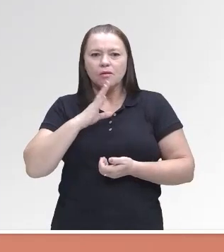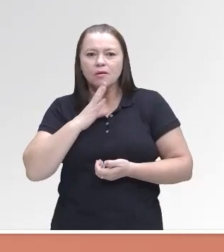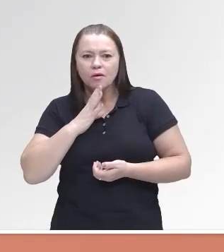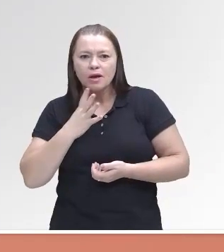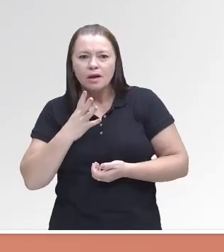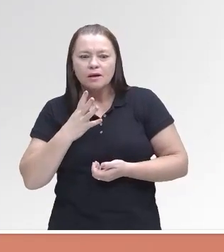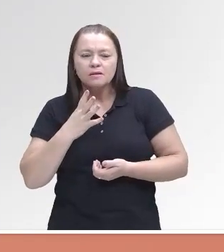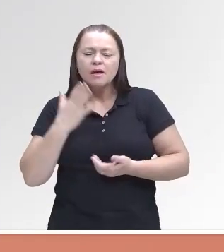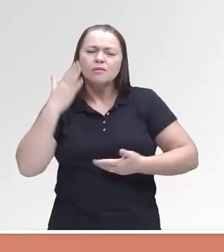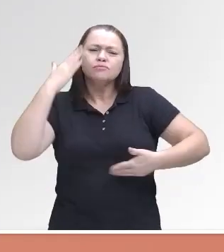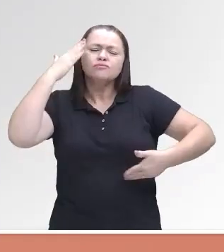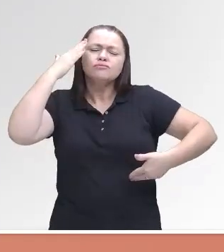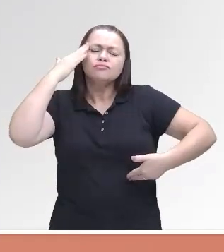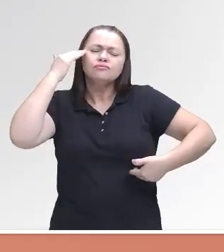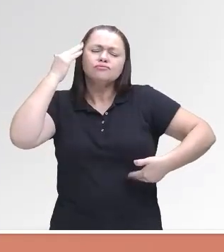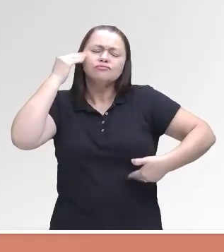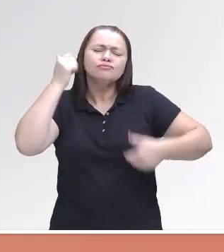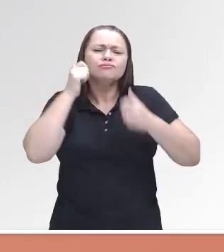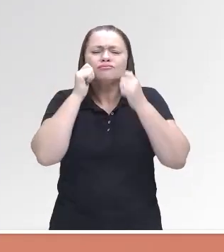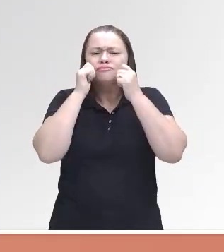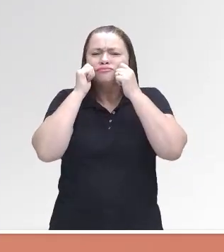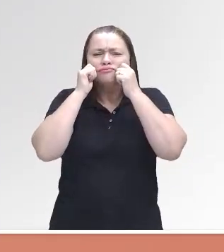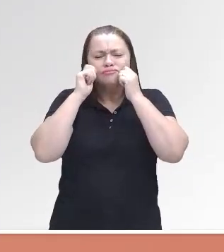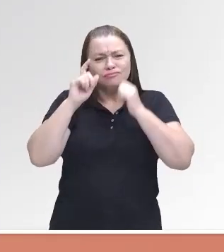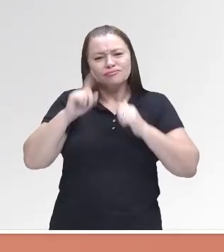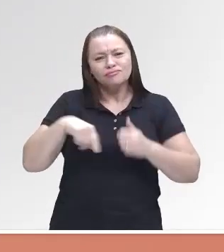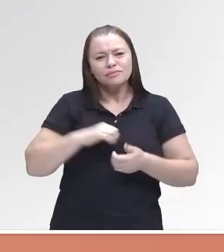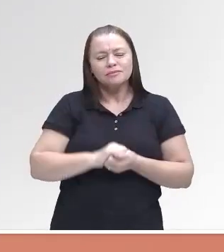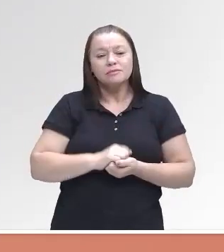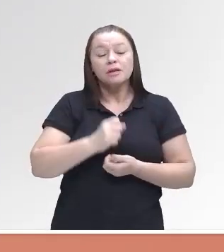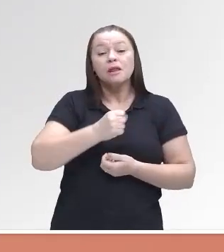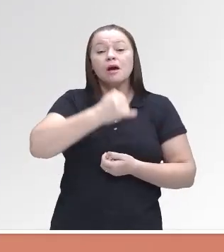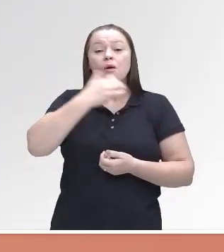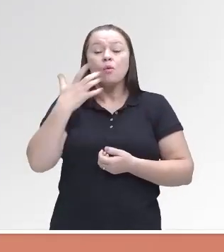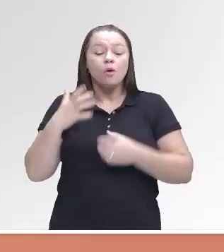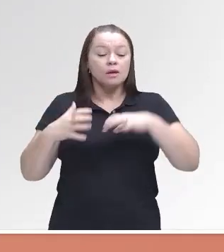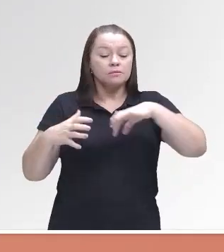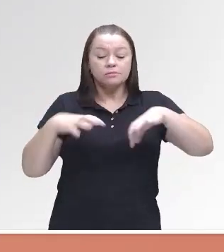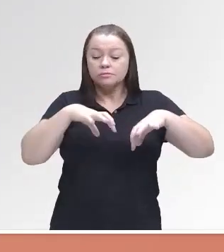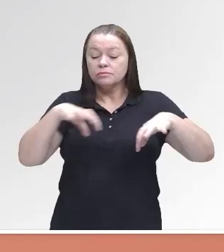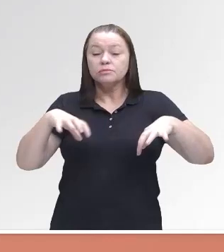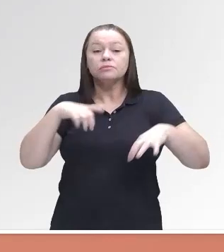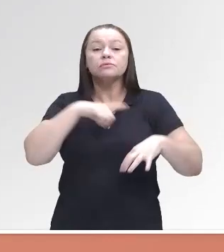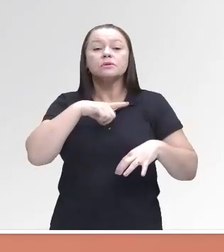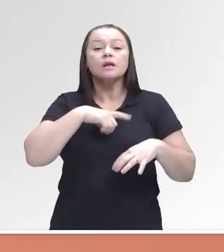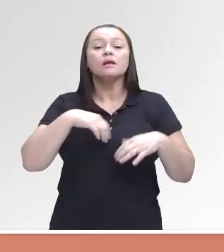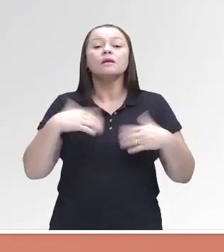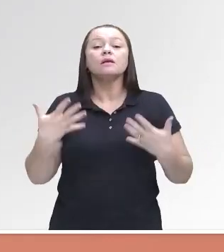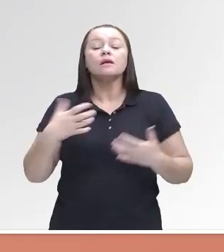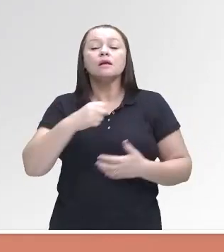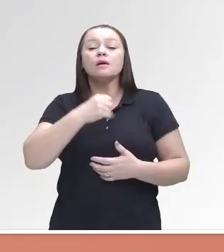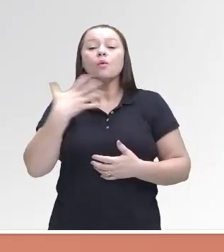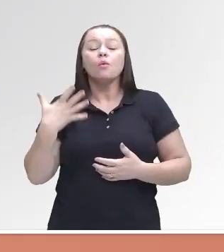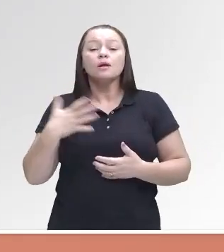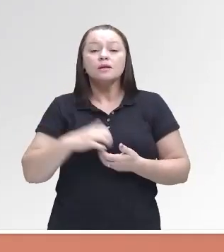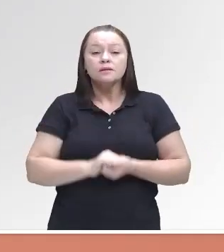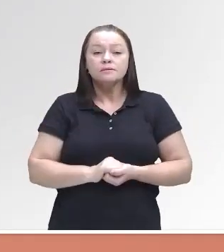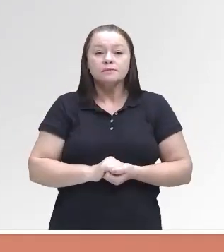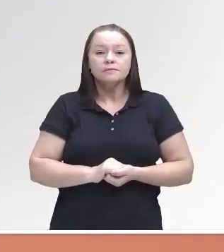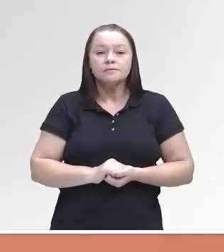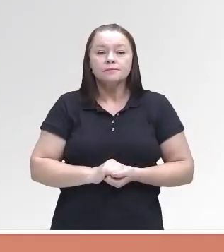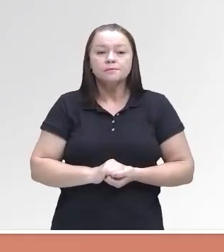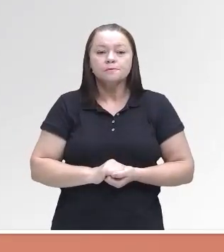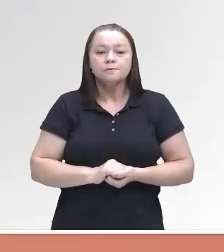Sauim. É um macaquinho tão fofinho, né? Quantas sílabas tem a palavra sauim? Sauim. Quantas?